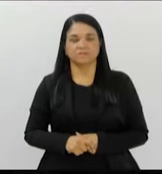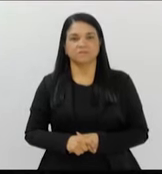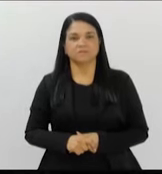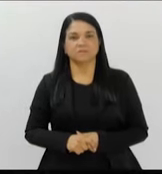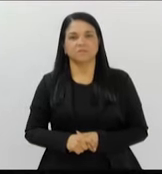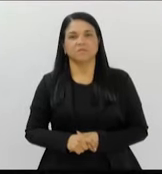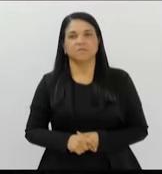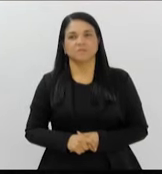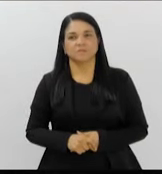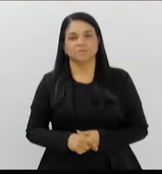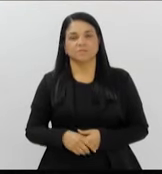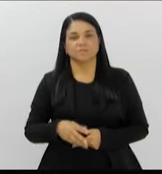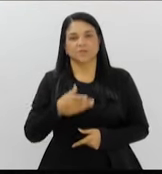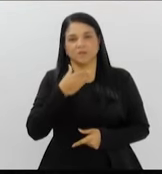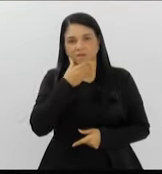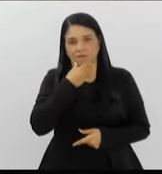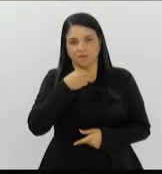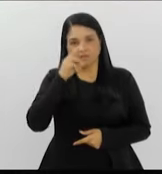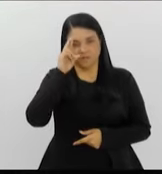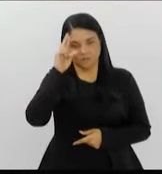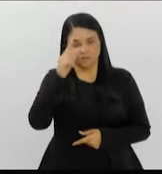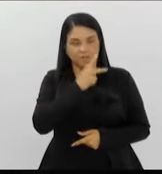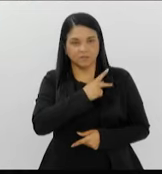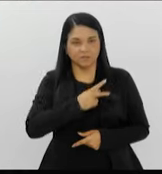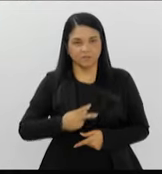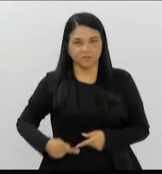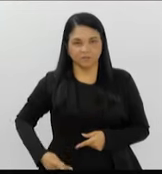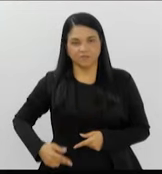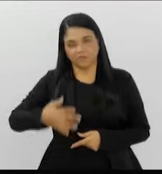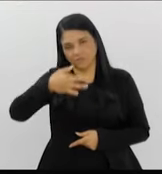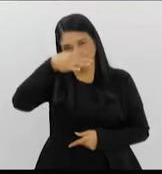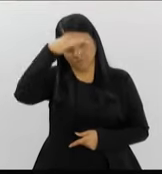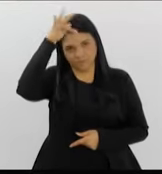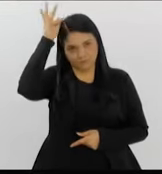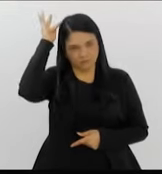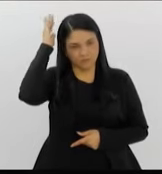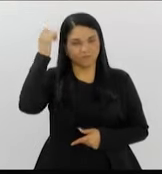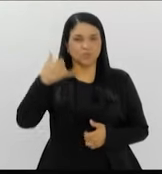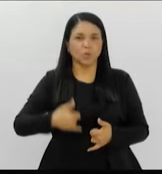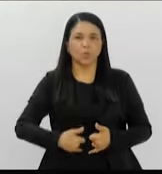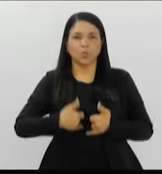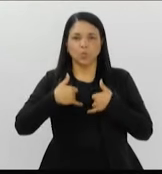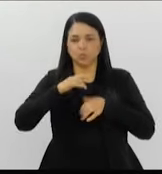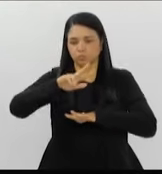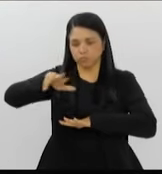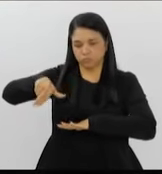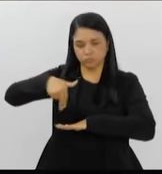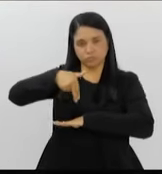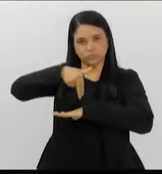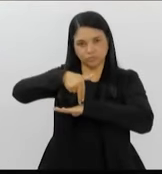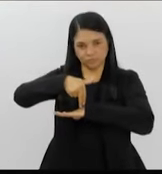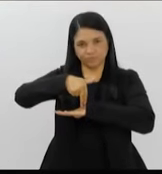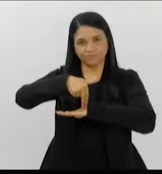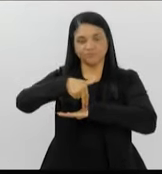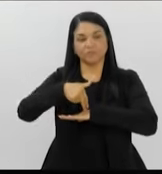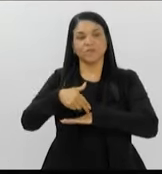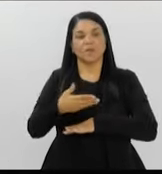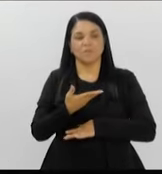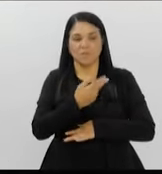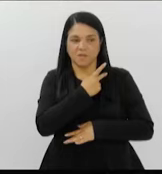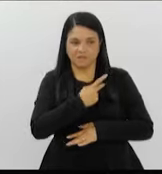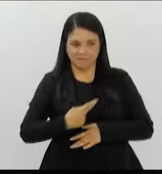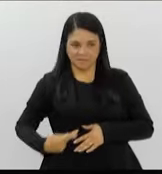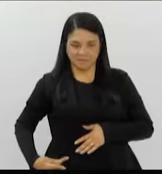Senhor presidente Fred Pacheco, é uma honra usar dessa tribuna sob a presidência de Vossa Excelência, meu